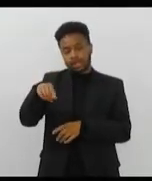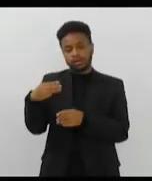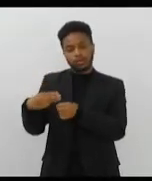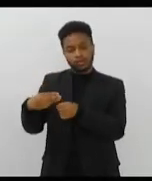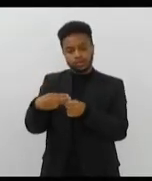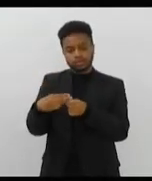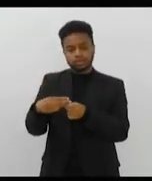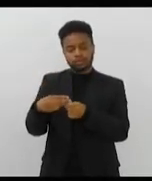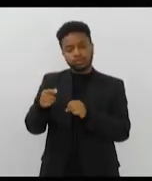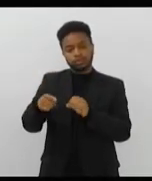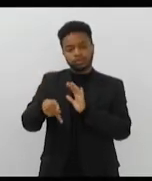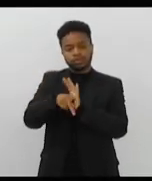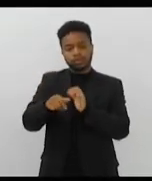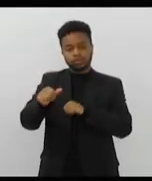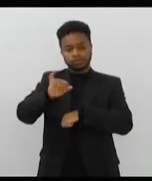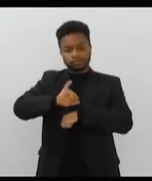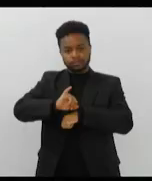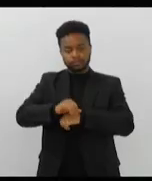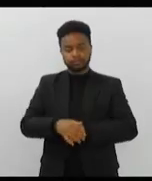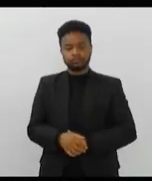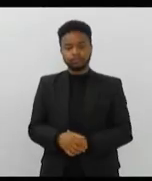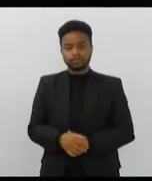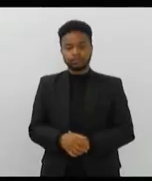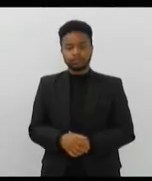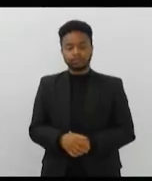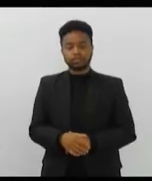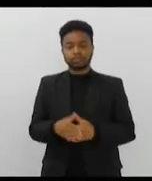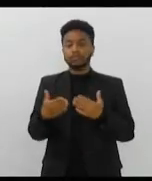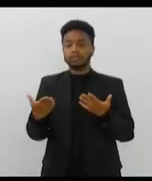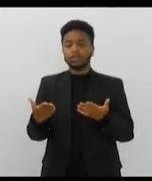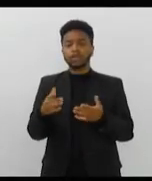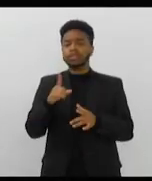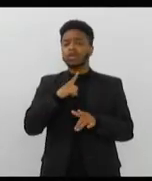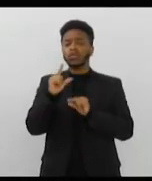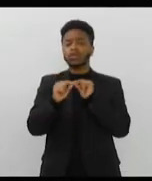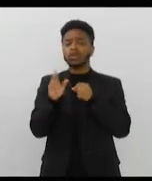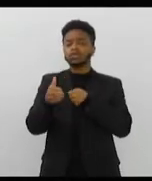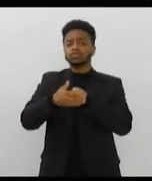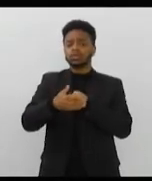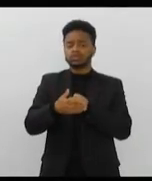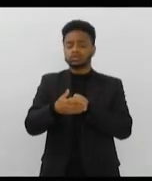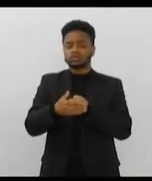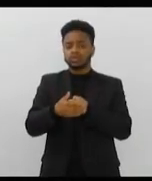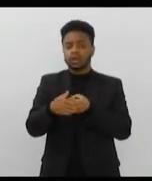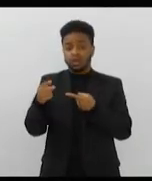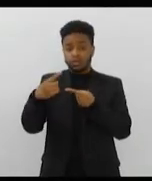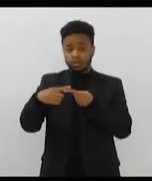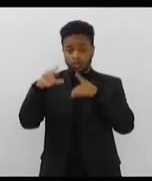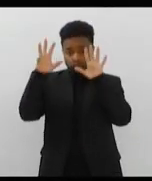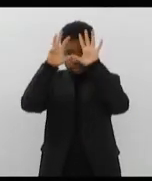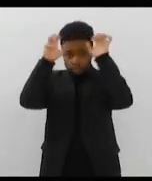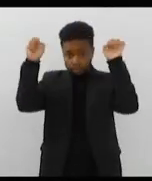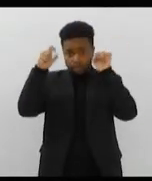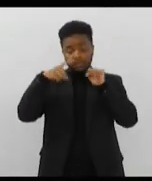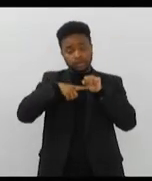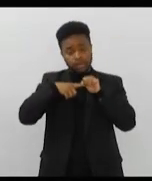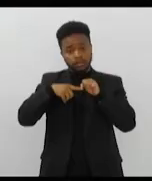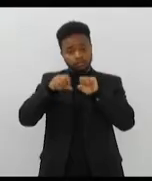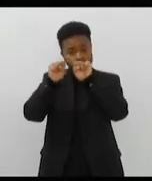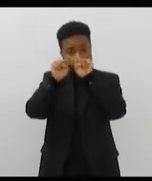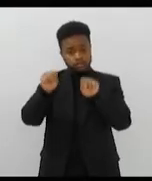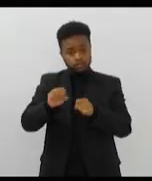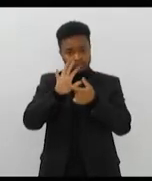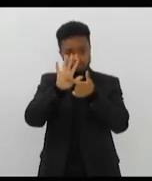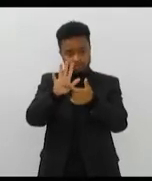município da capital. O que é que tem que escondido? Quanto específico? O tribunal está no sistema? Vamos